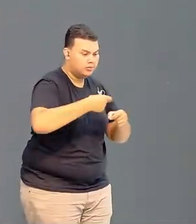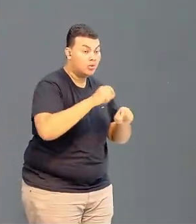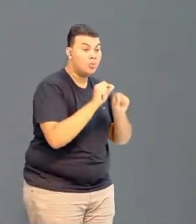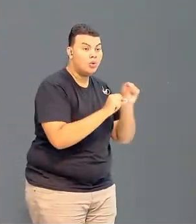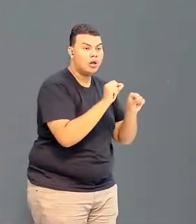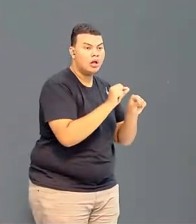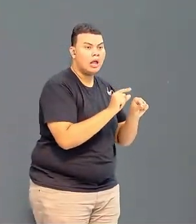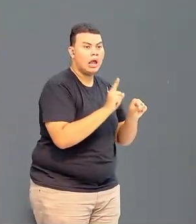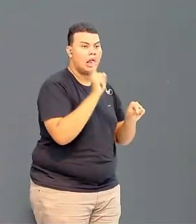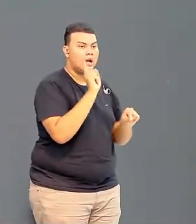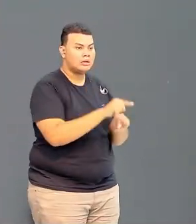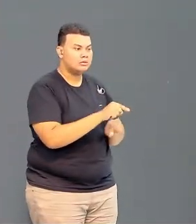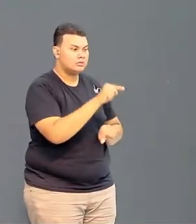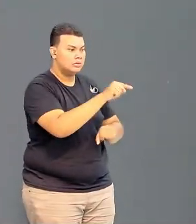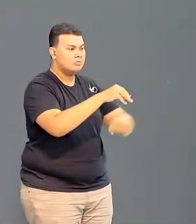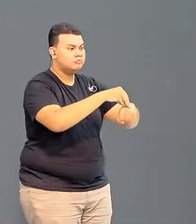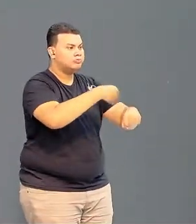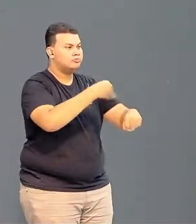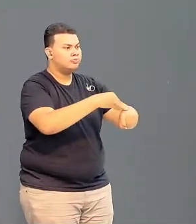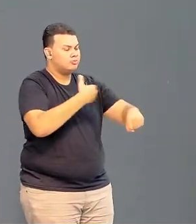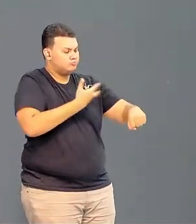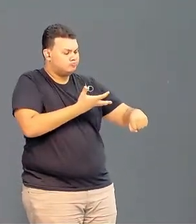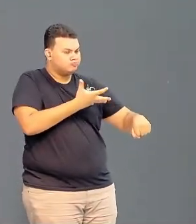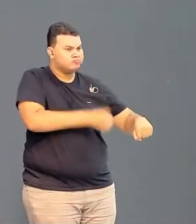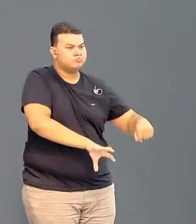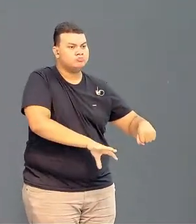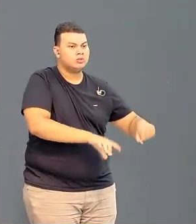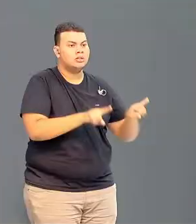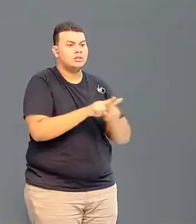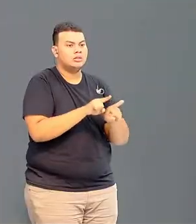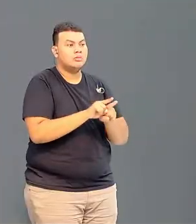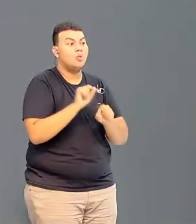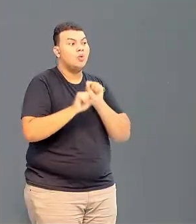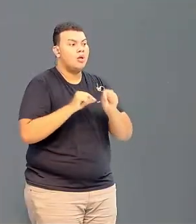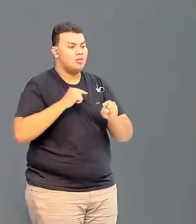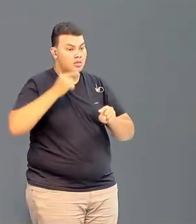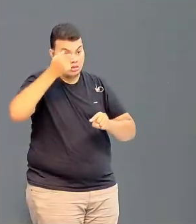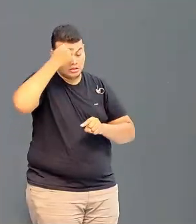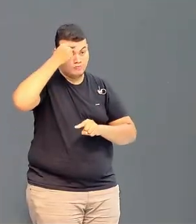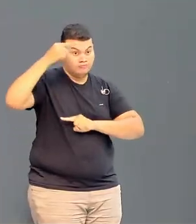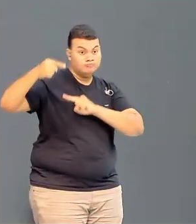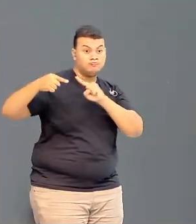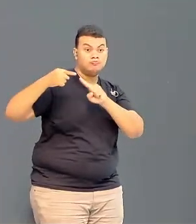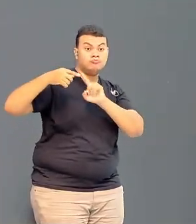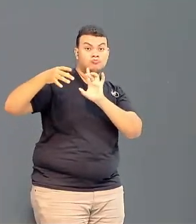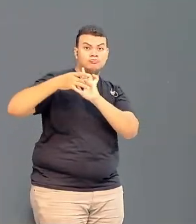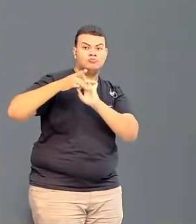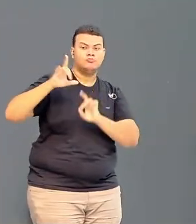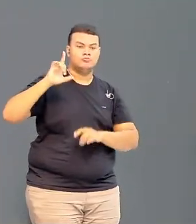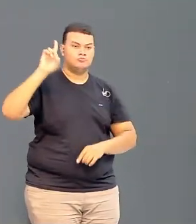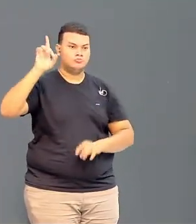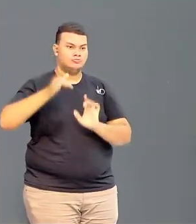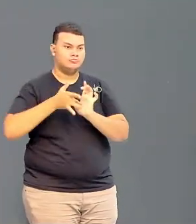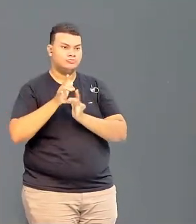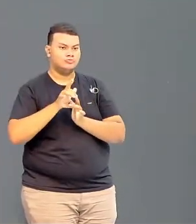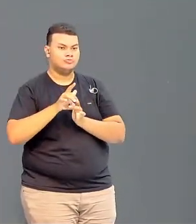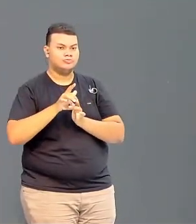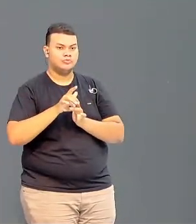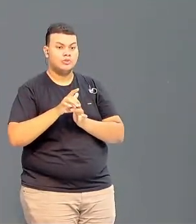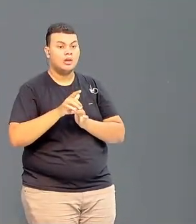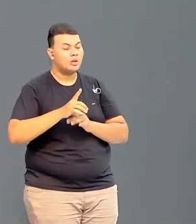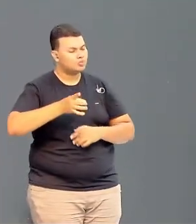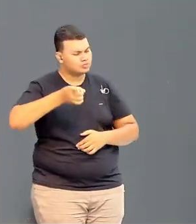essa: rejeitar o argumento e levar o nosso pensamento cativo a Cristo. Isso cansa,